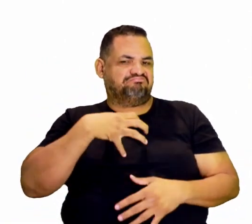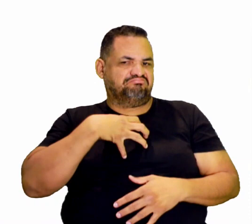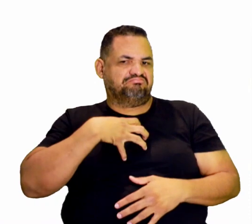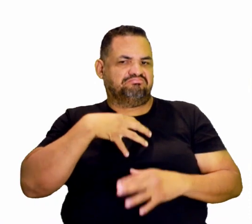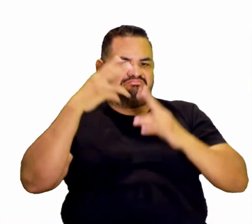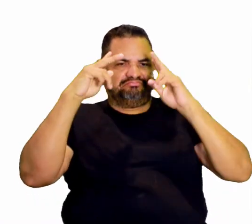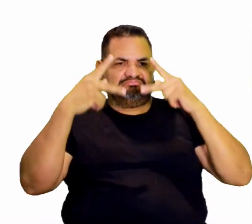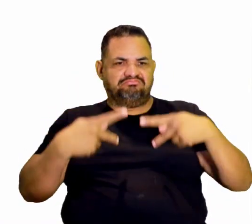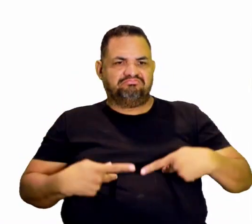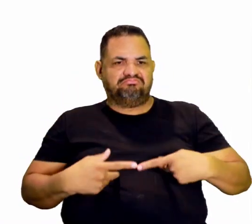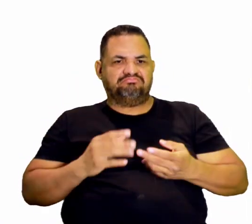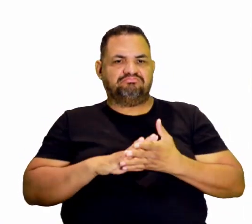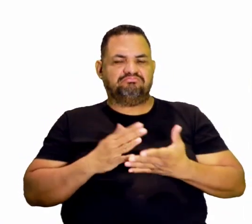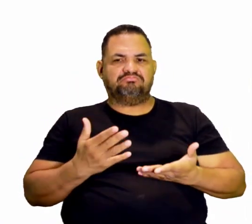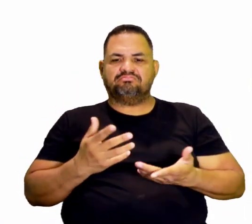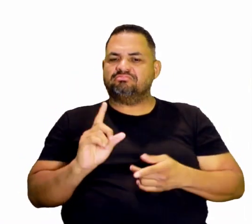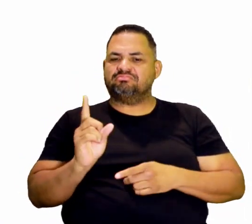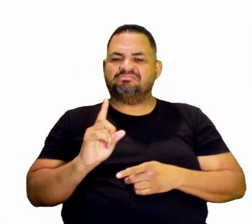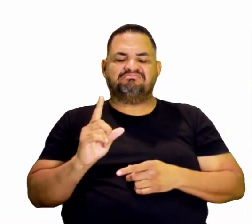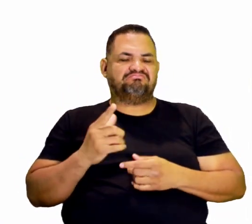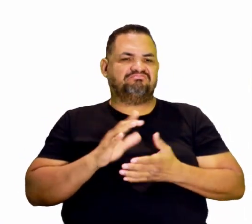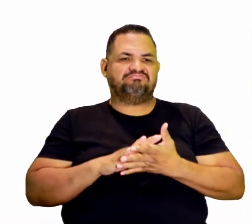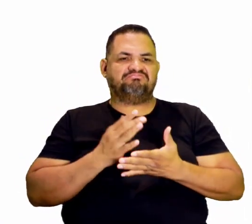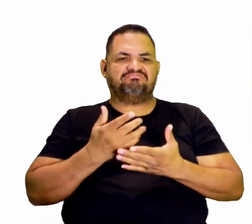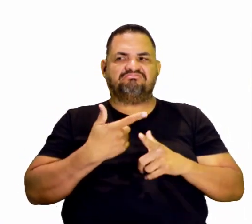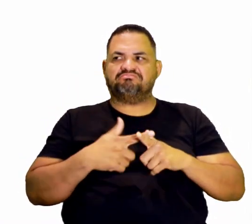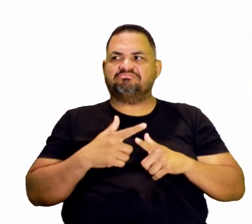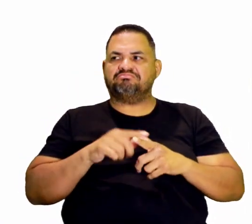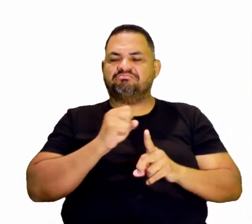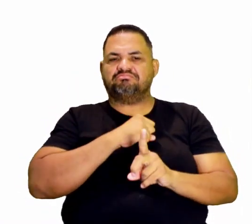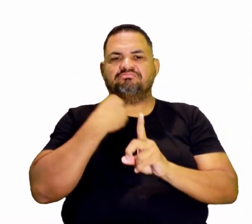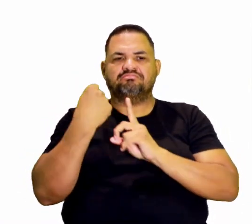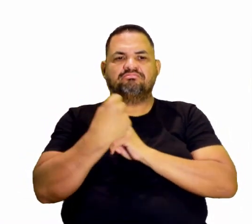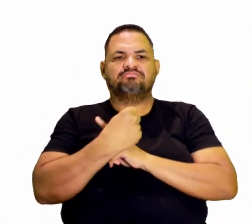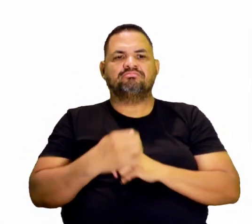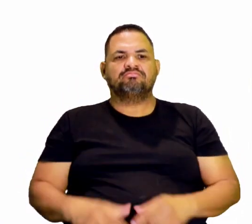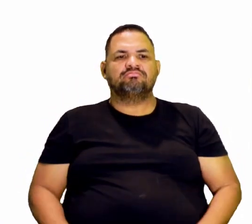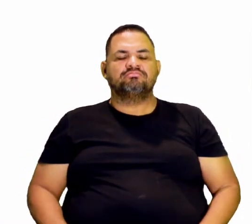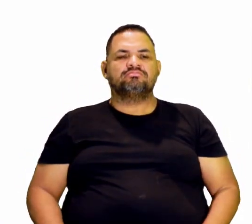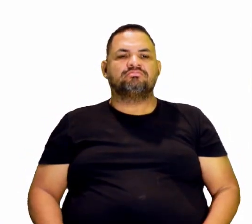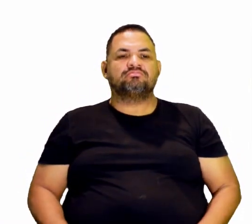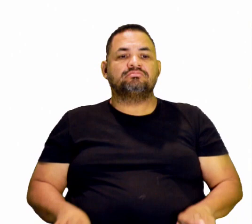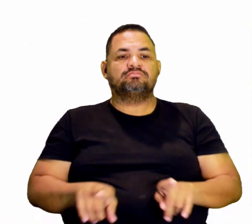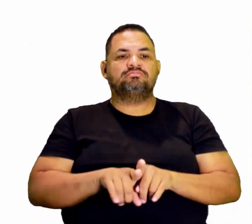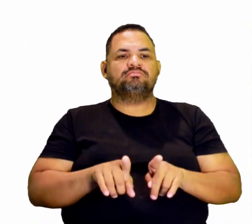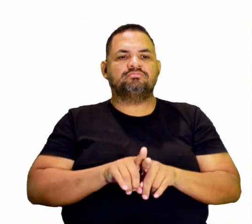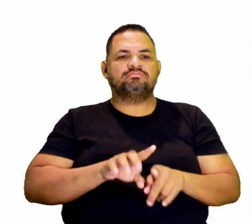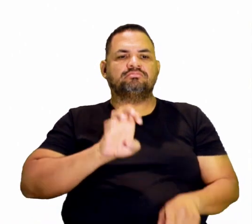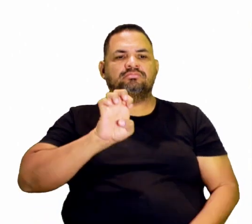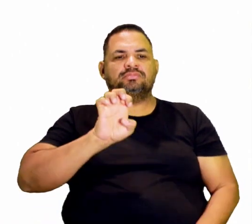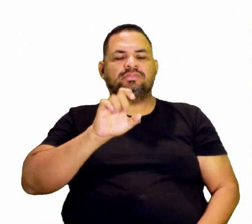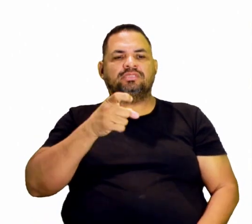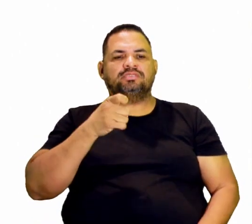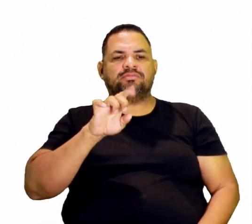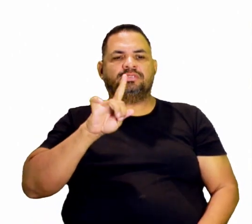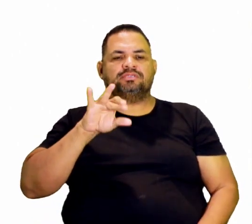os sentimentos humanos, nem os problemas da sociedade. Por outro lado, o